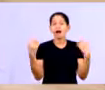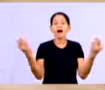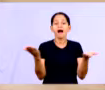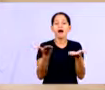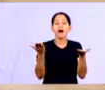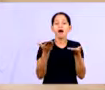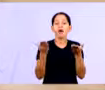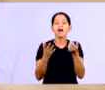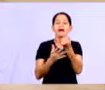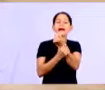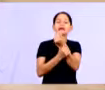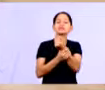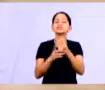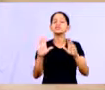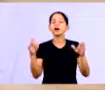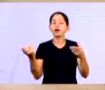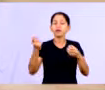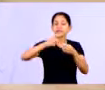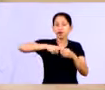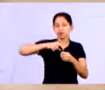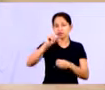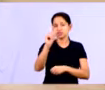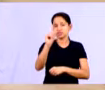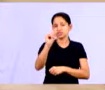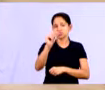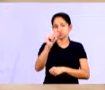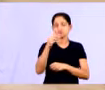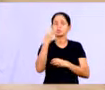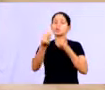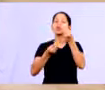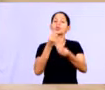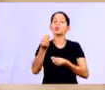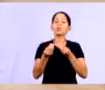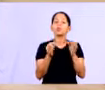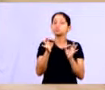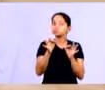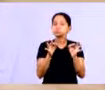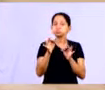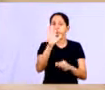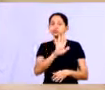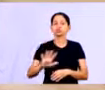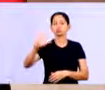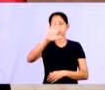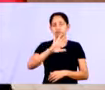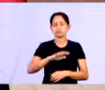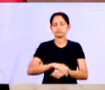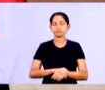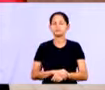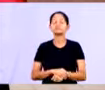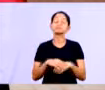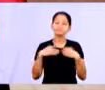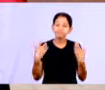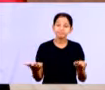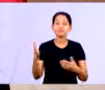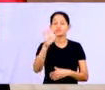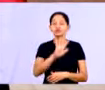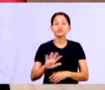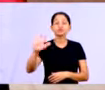sobre as garantias de retorno existentes numa aplicação financeira, isso de maneira geral. Bom, de maneira